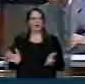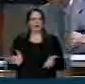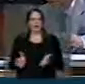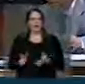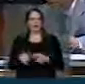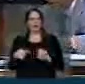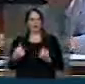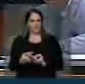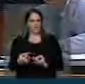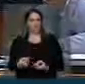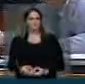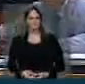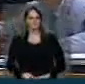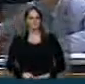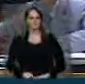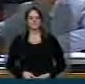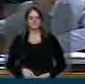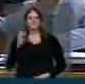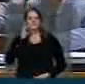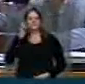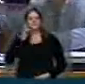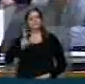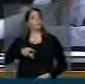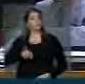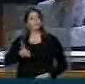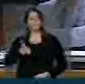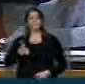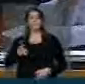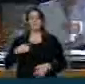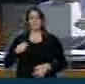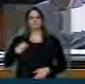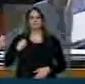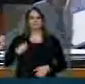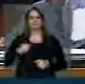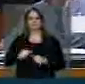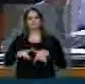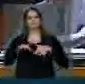agora, neste momento em que os parlamentares ainda seguem discutindo a questão do projeto dos royalties, da distribuição